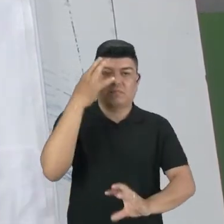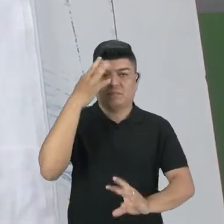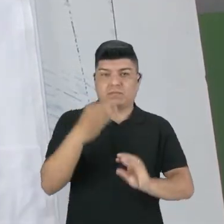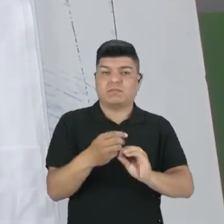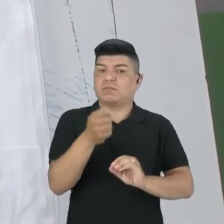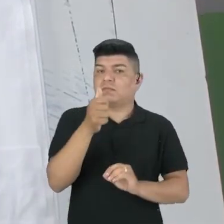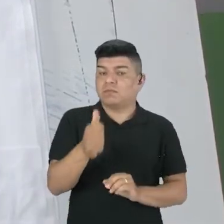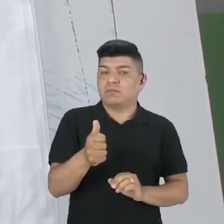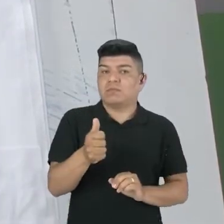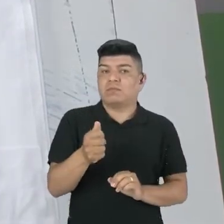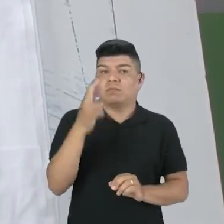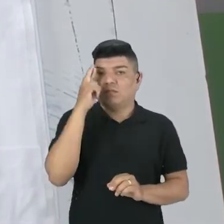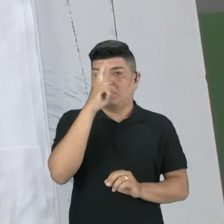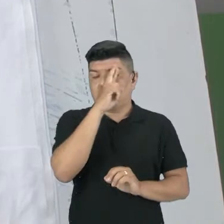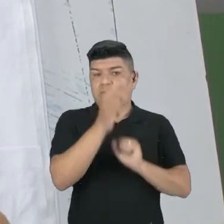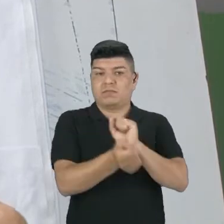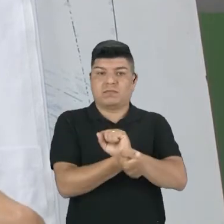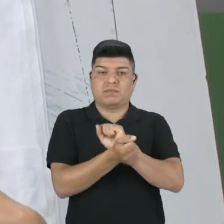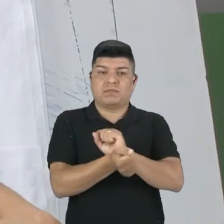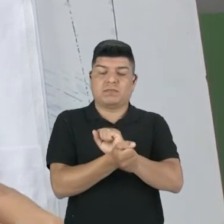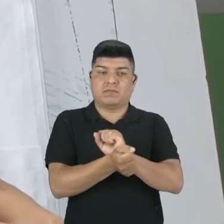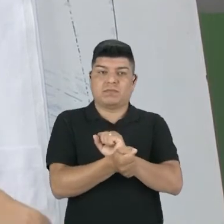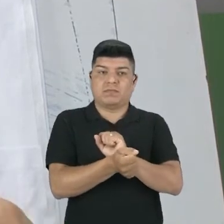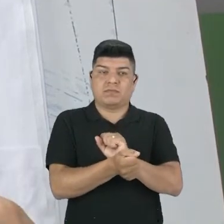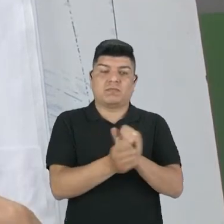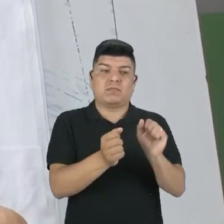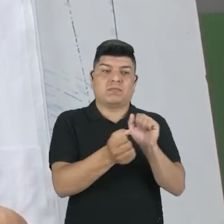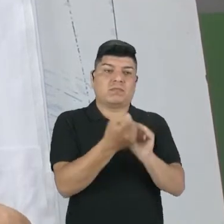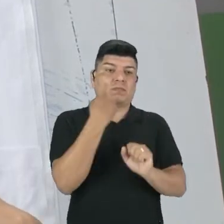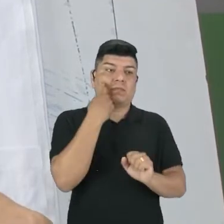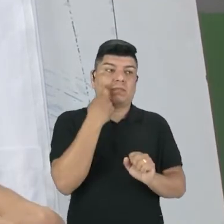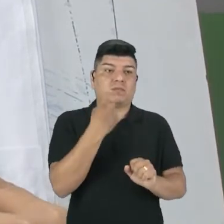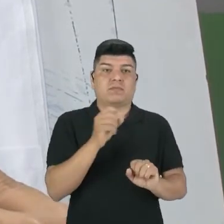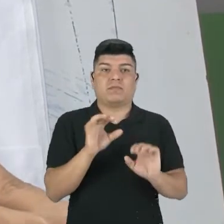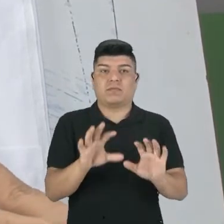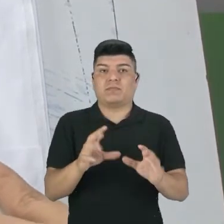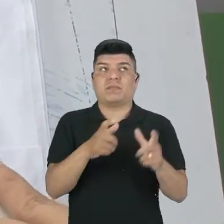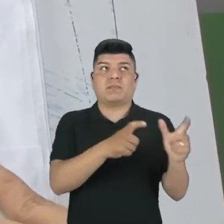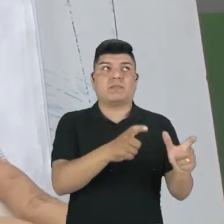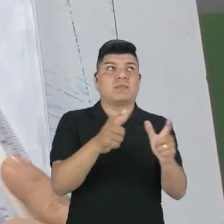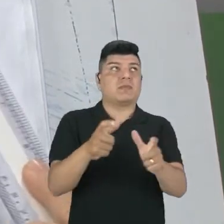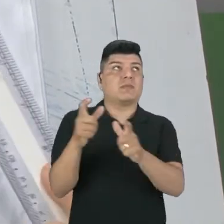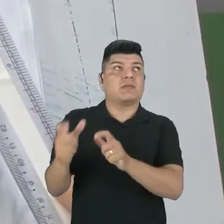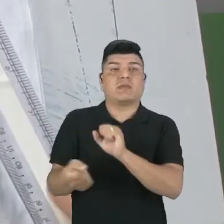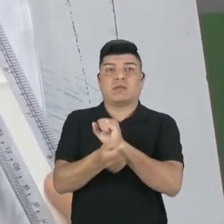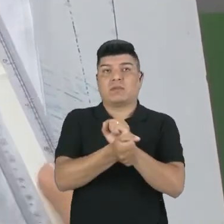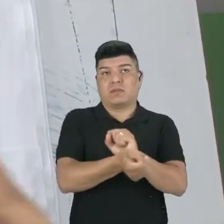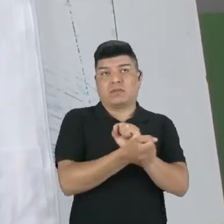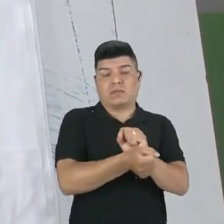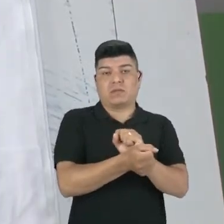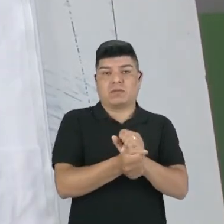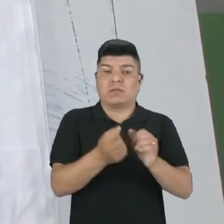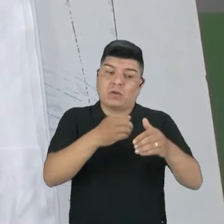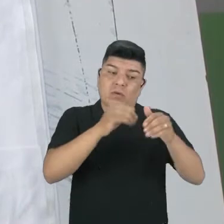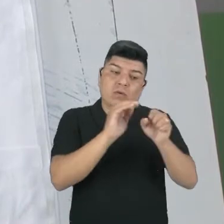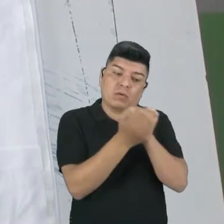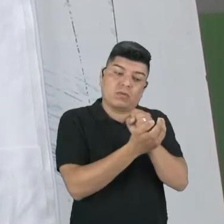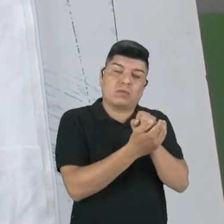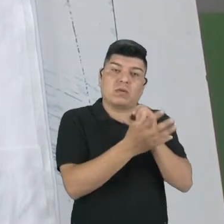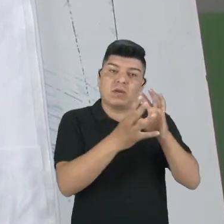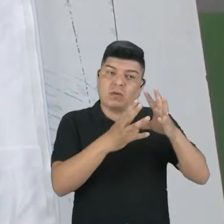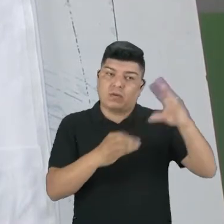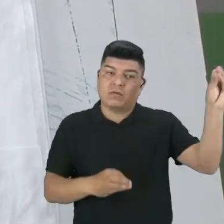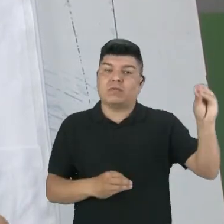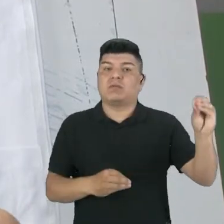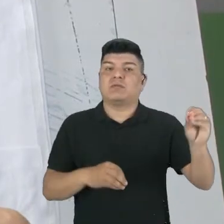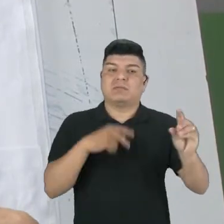pouco da história dos escravos, né, que os quilombos eram os escravos, os lugares onde esses escravos se escondiam para fugir dos